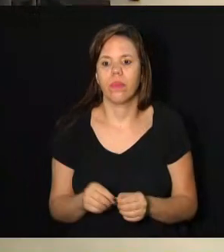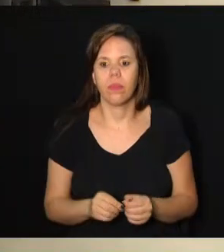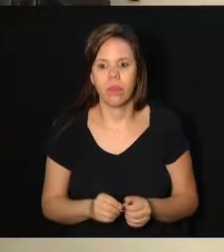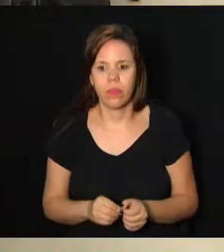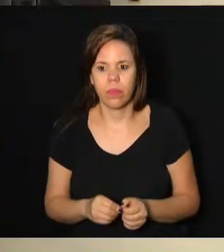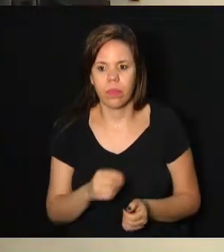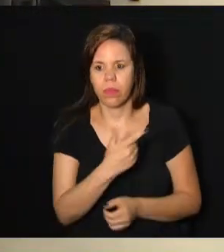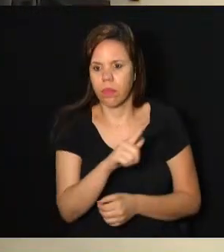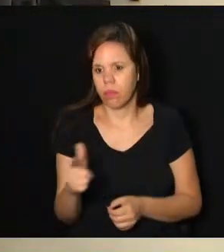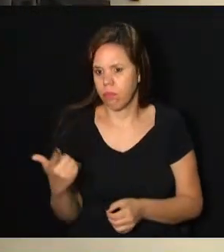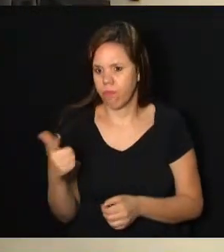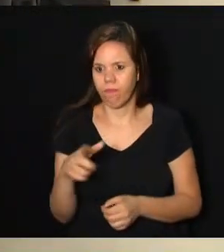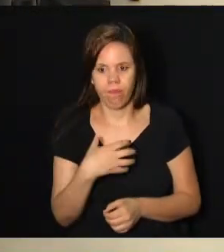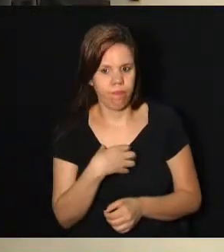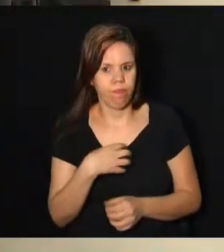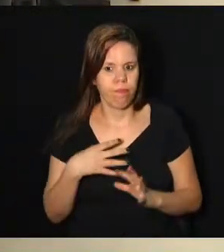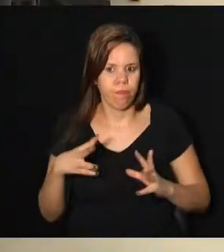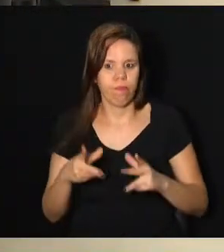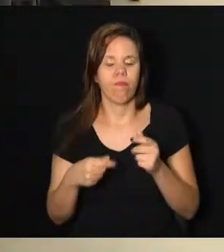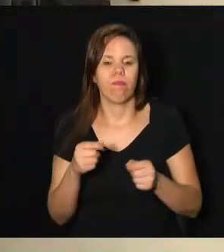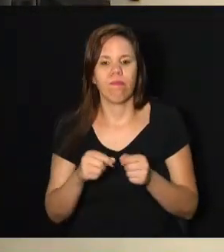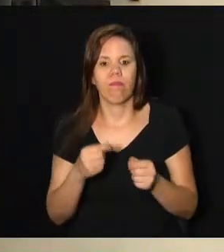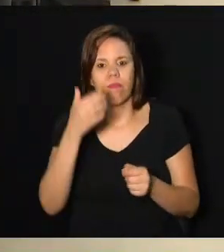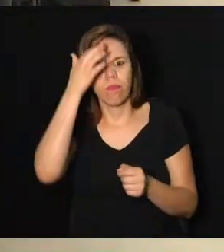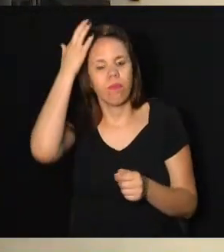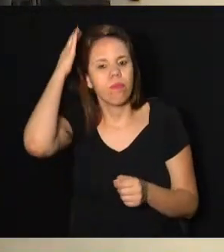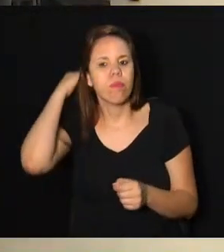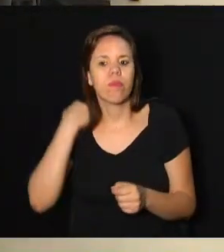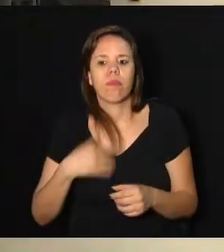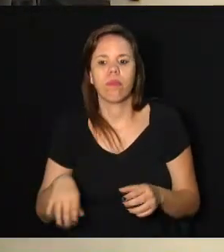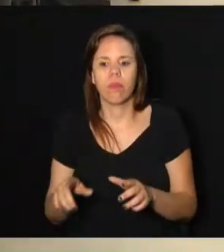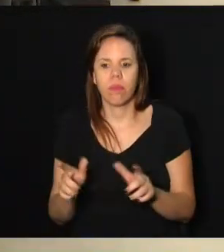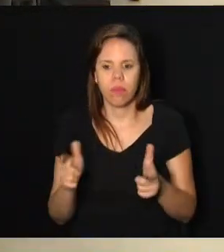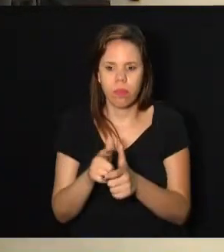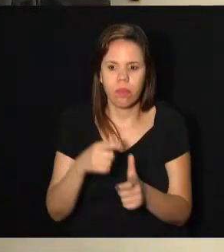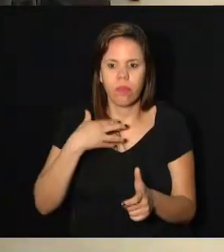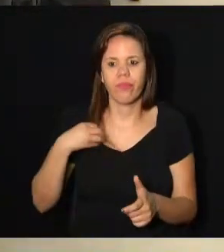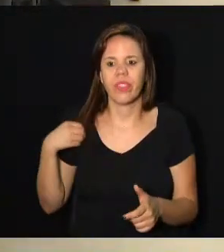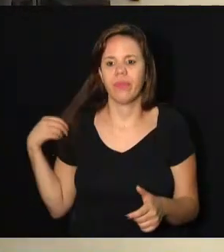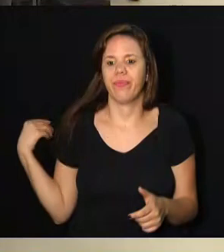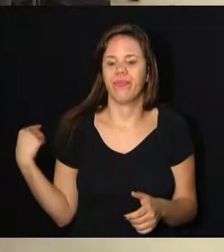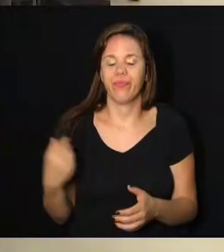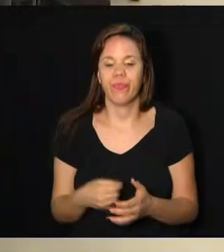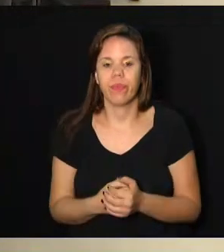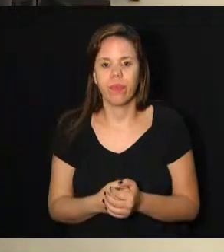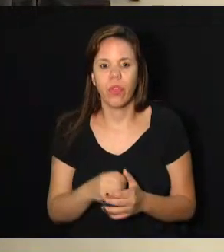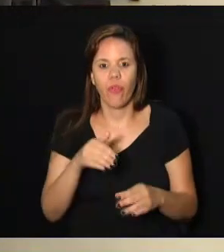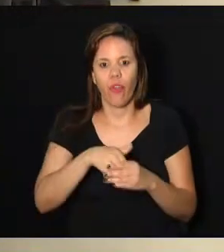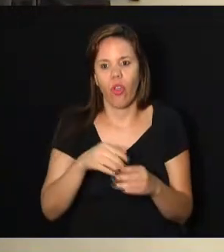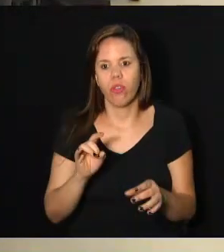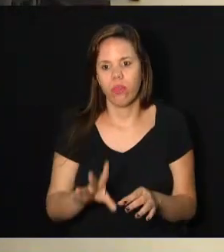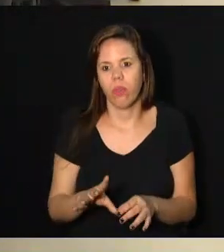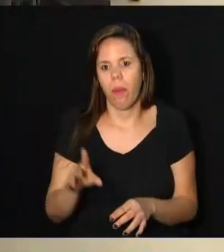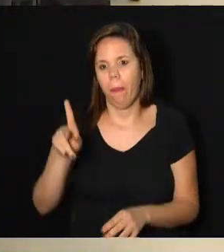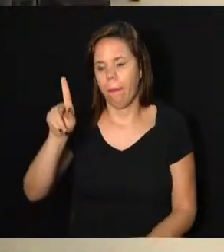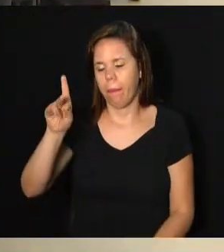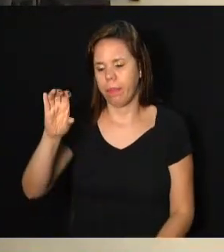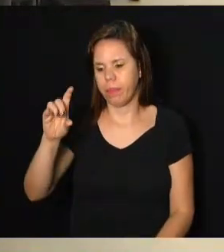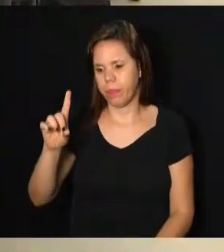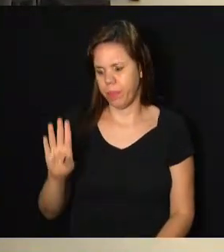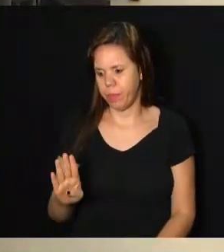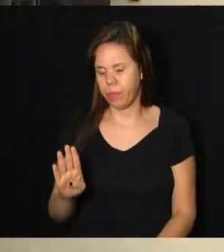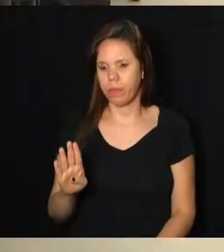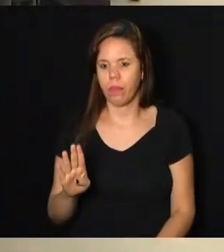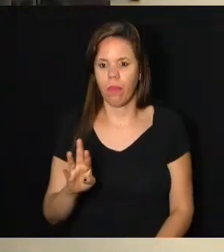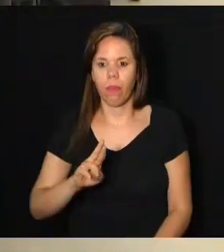não tinha outra maneira. Todo mundo, e ele ficou com minoria. Ele ficou com um voto. Só o voto do PCdoB. Então, mas